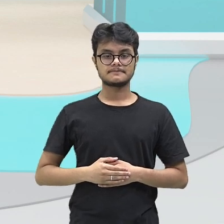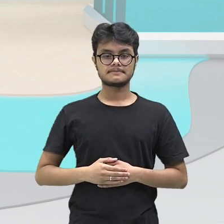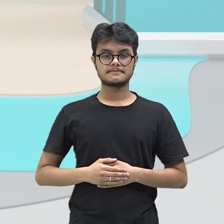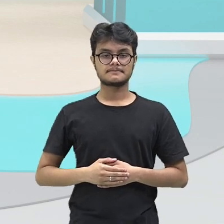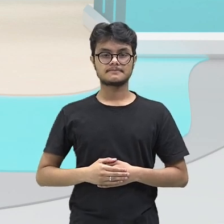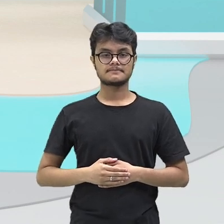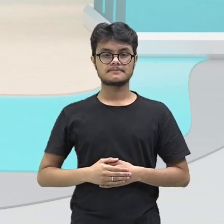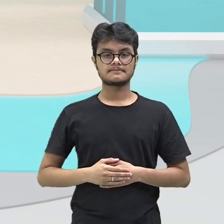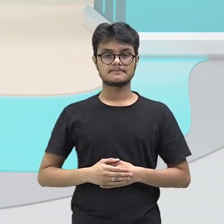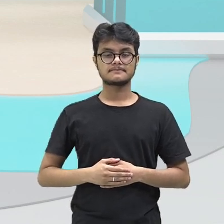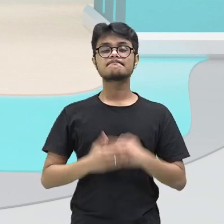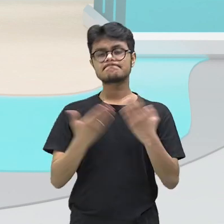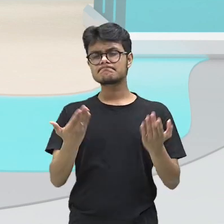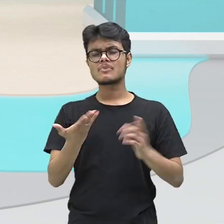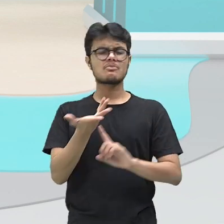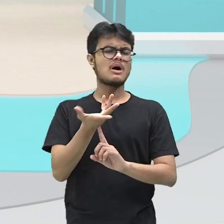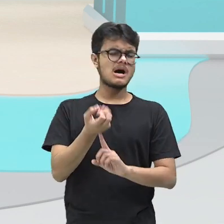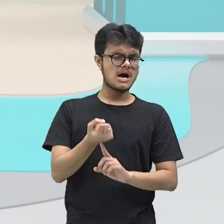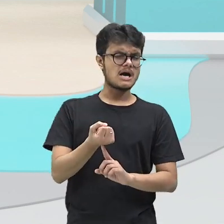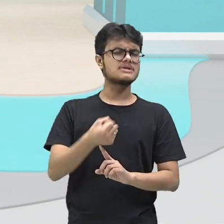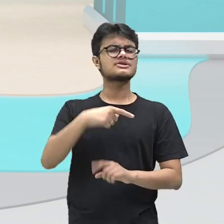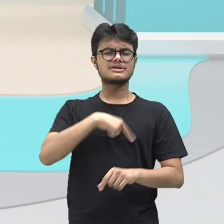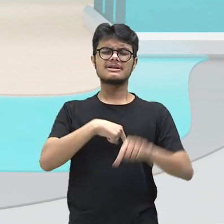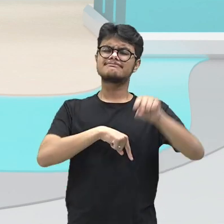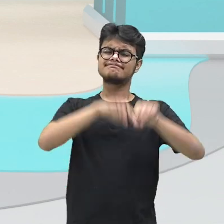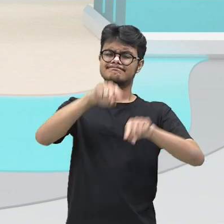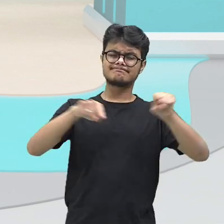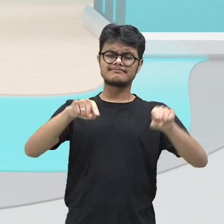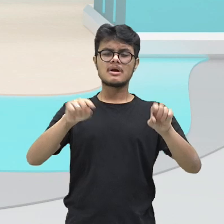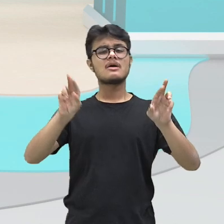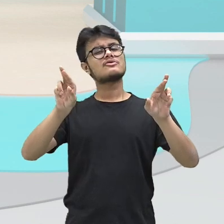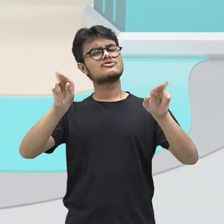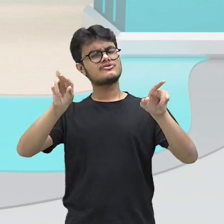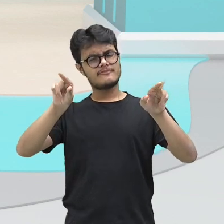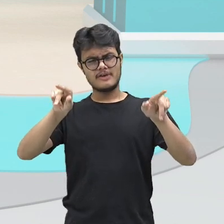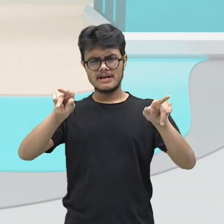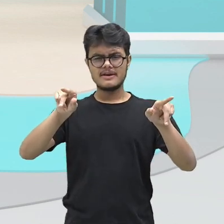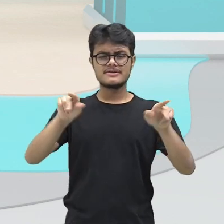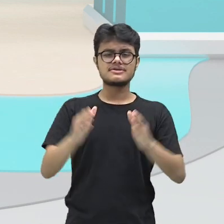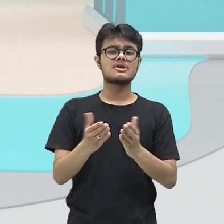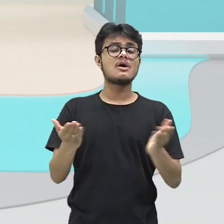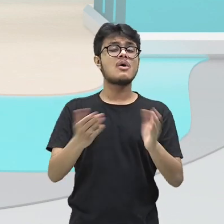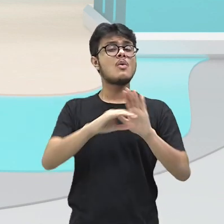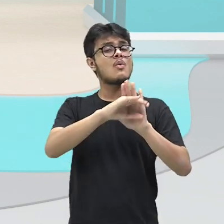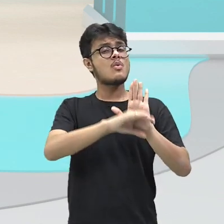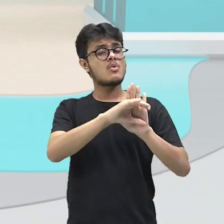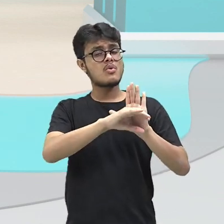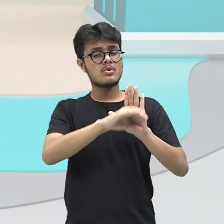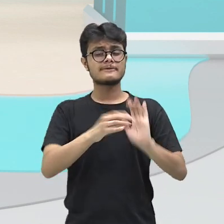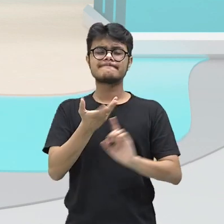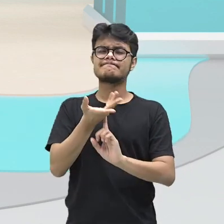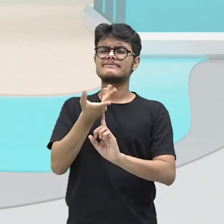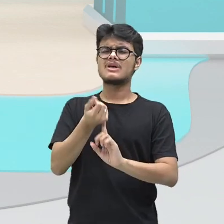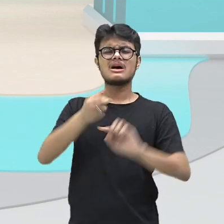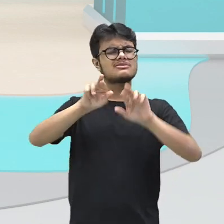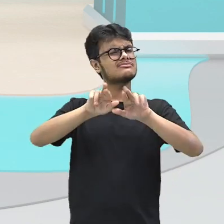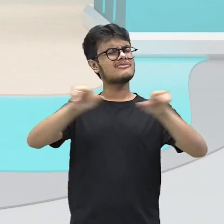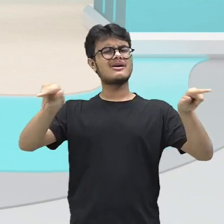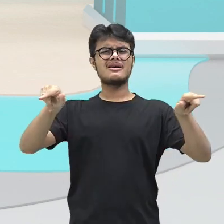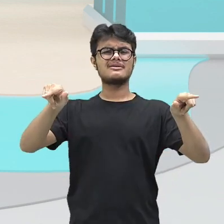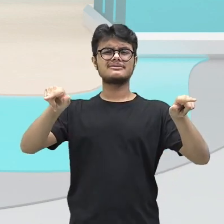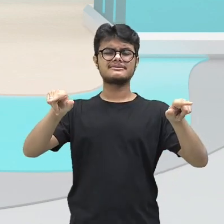sua flexibilidade, da variedade, a sua conceituação ela se tornou mais geral do que específica. O